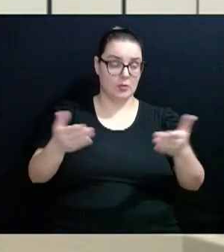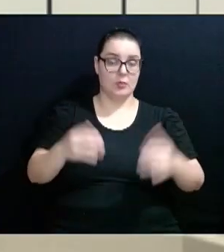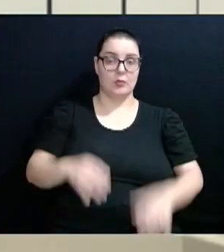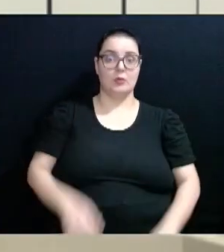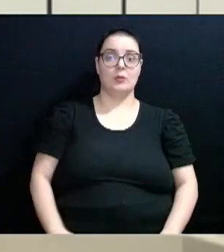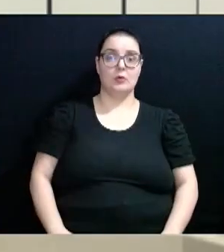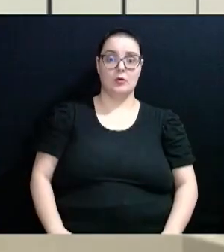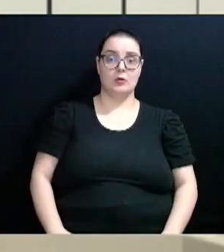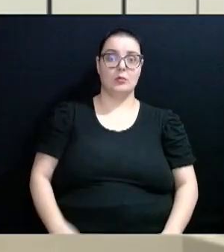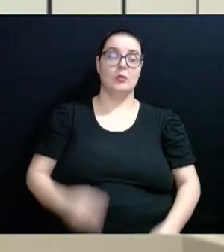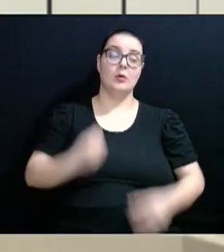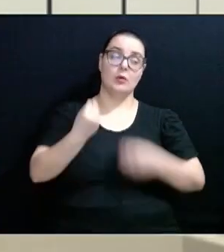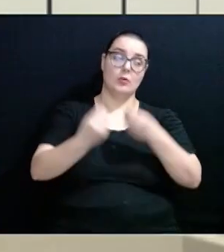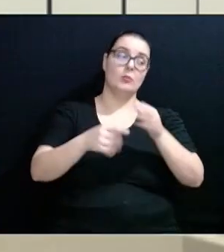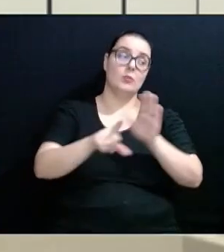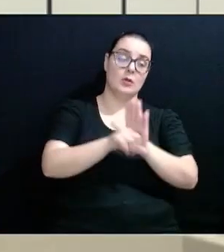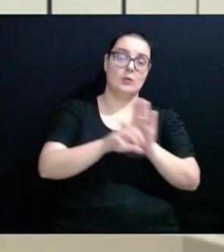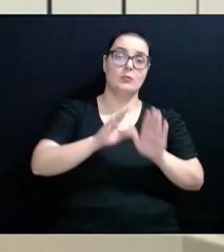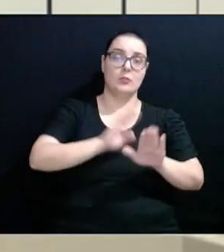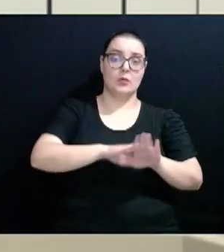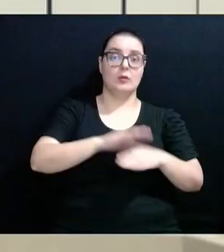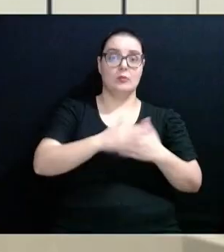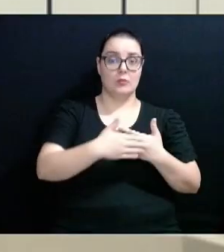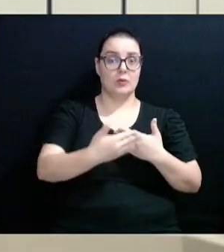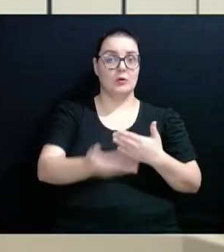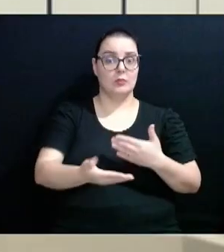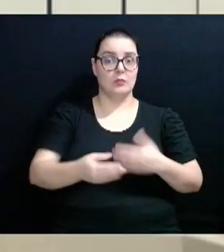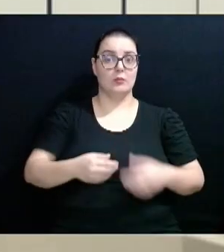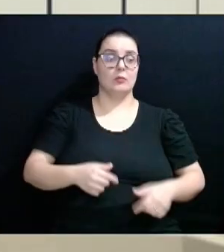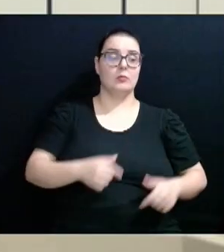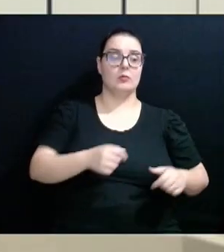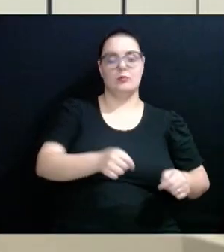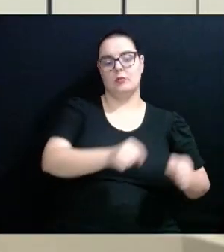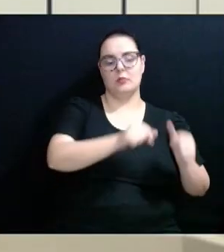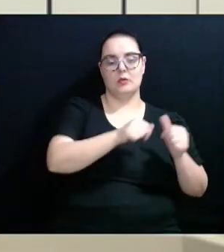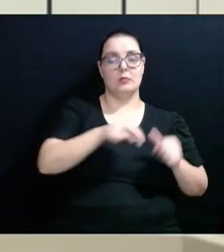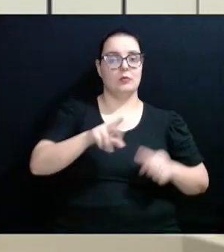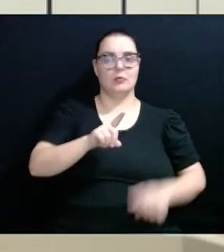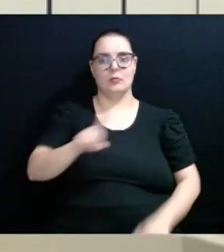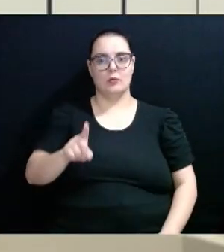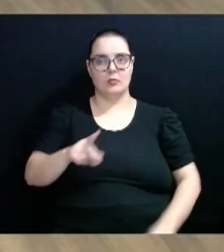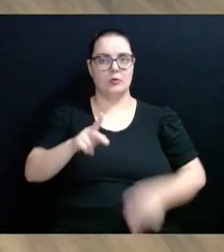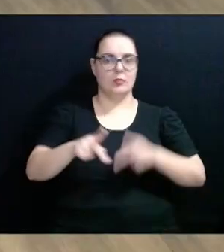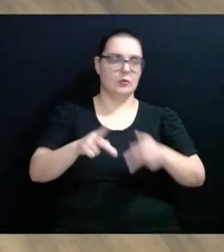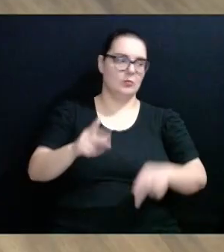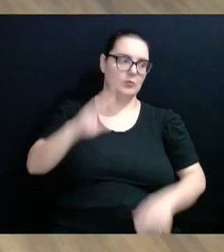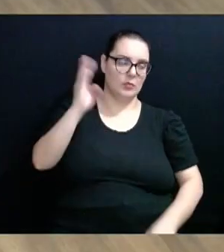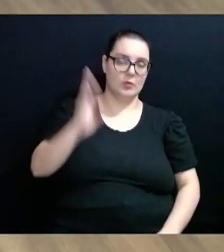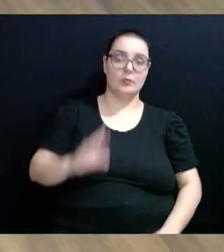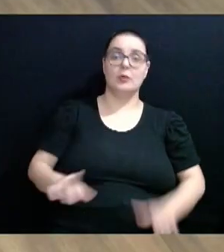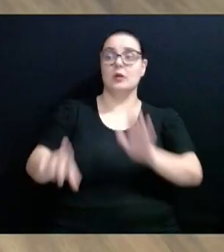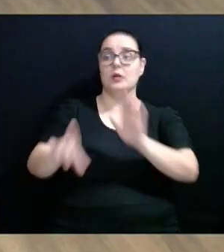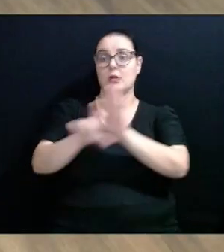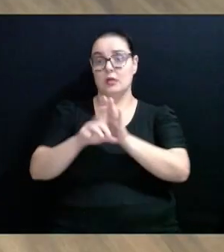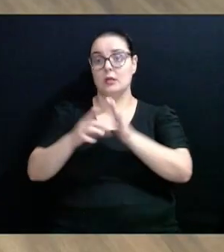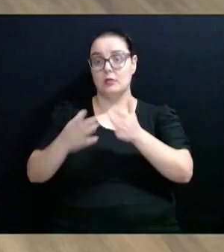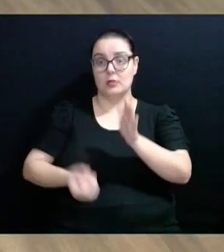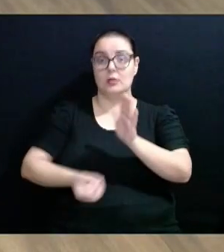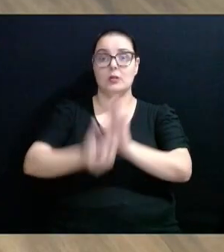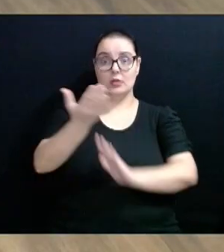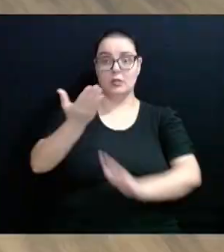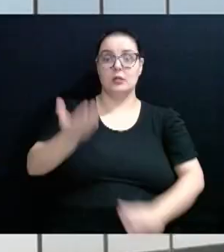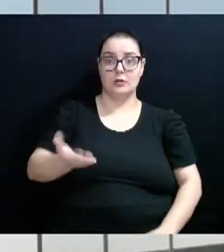deve funcionar, aonde ela vai favorecer ou não o povo brasileiro? A lei cria isso, como eu falei,